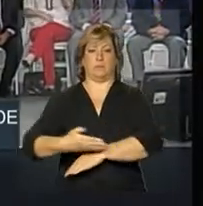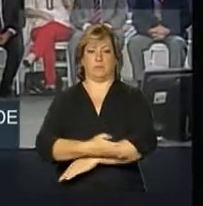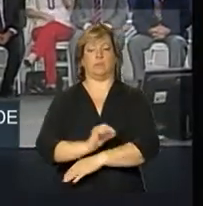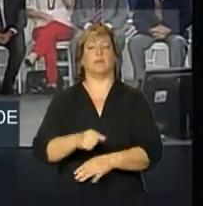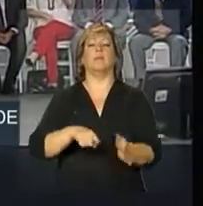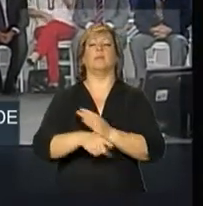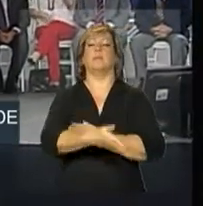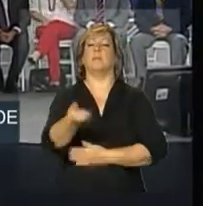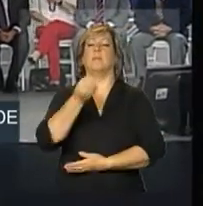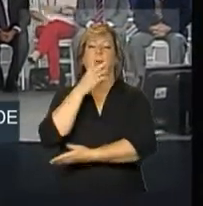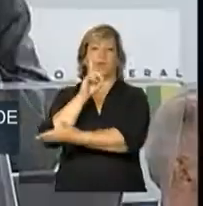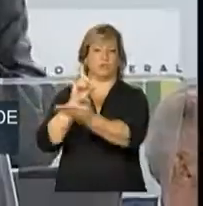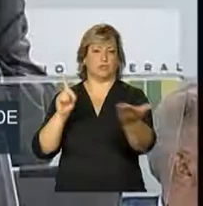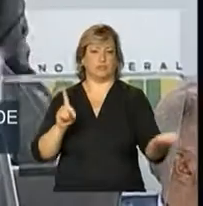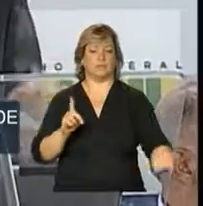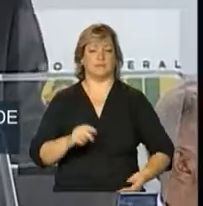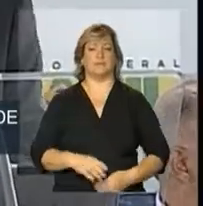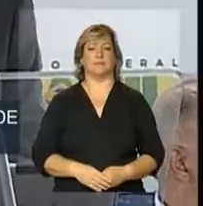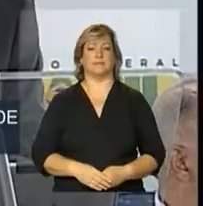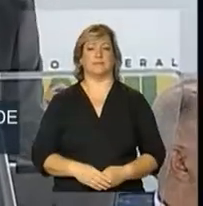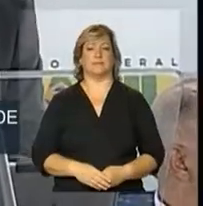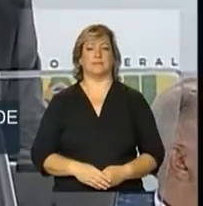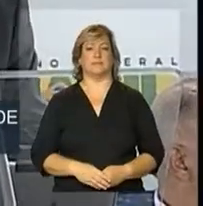dia a todos.